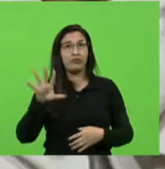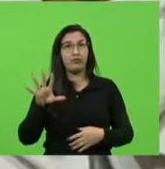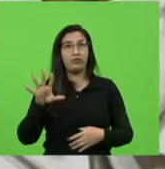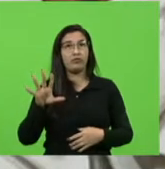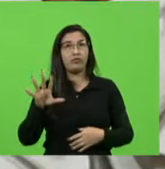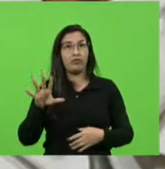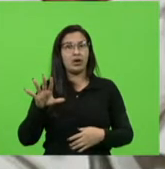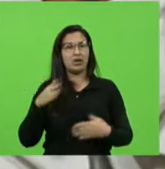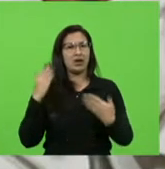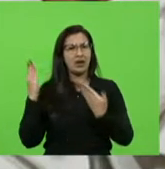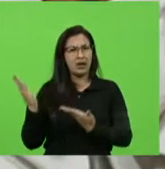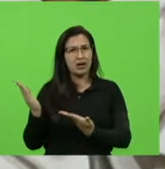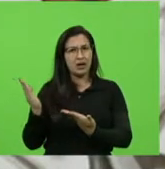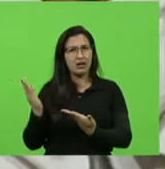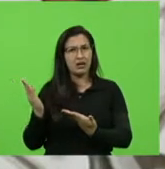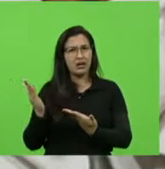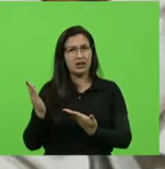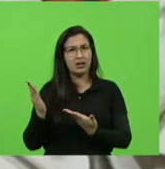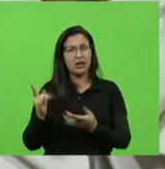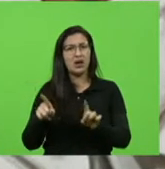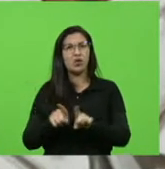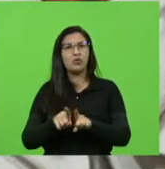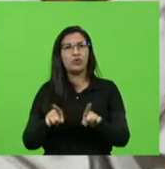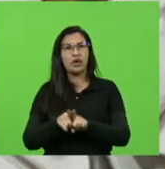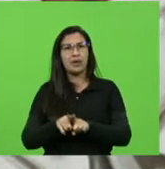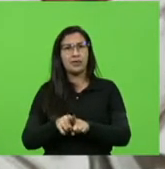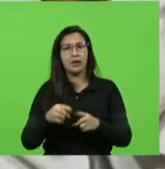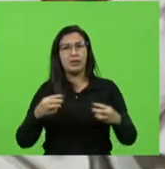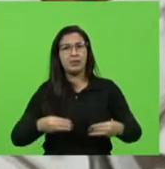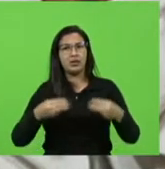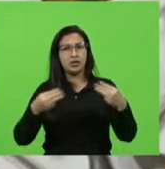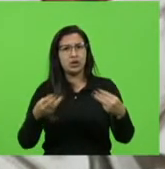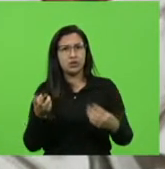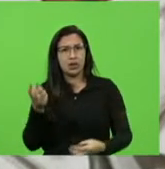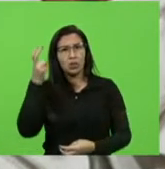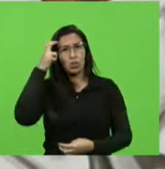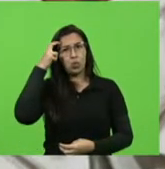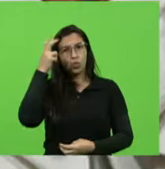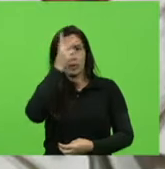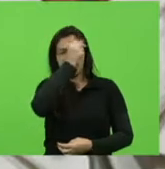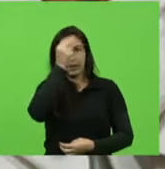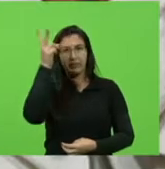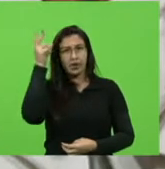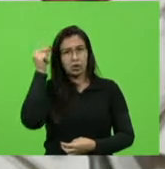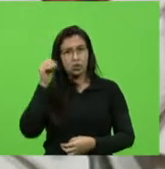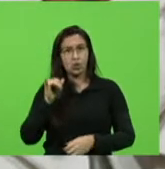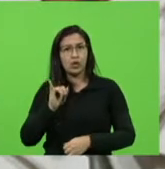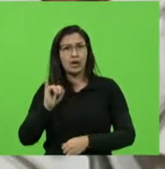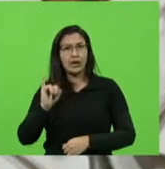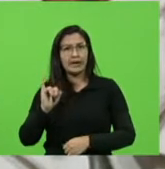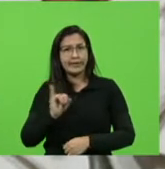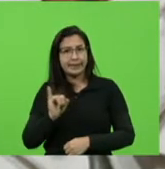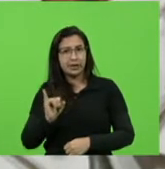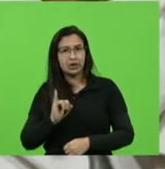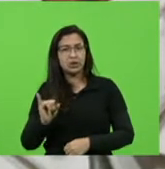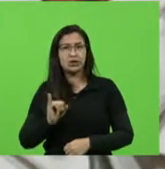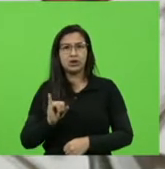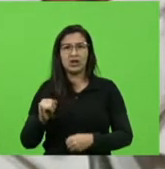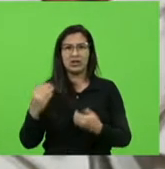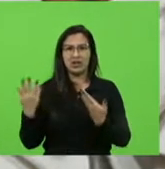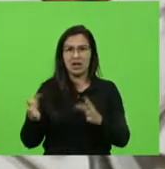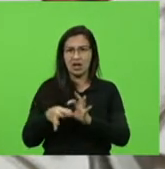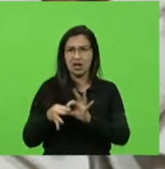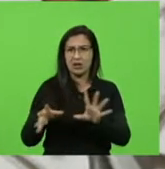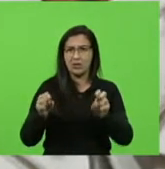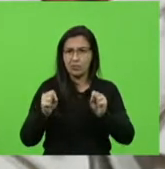isso. O Ministério da Cultura, do Turismo está patrocinando isso. A Prefeitura de Itajaí está patrocinando isso. Preocupada com